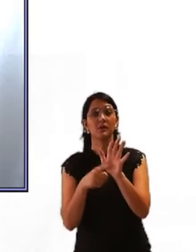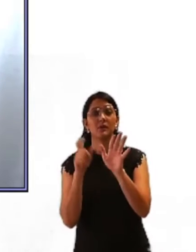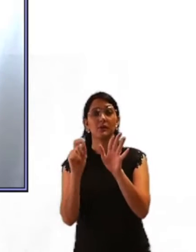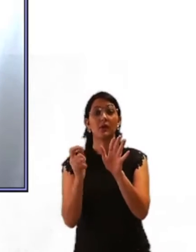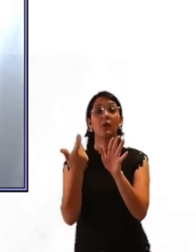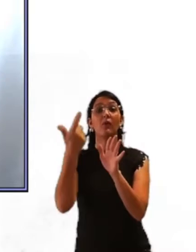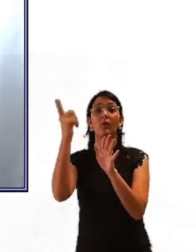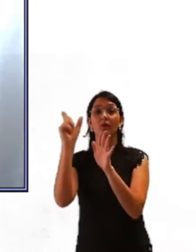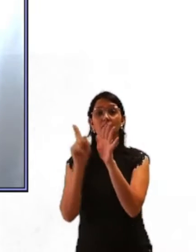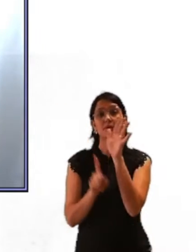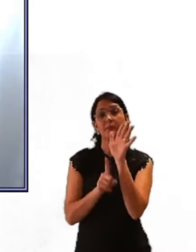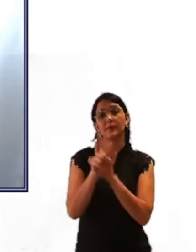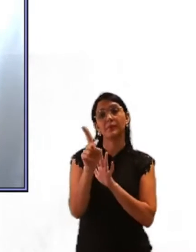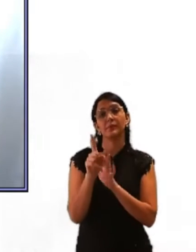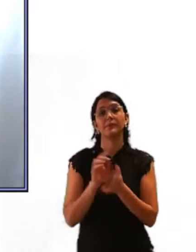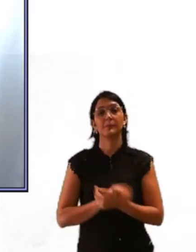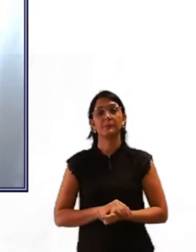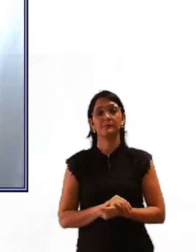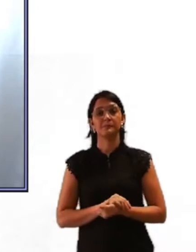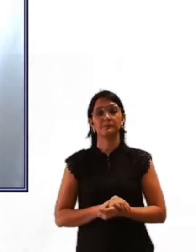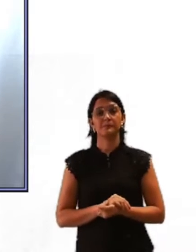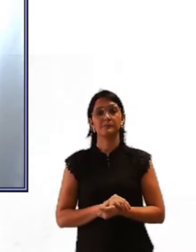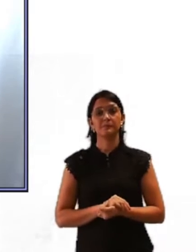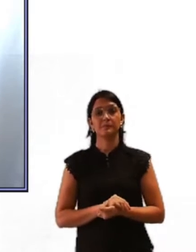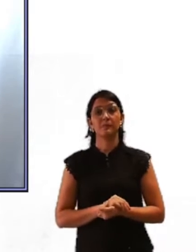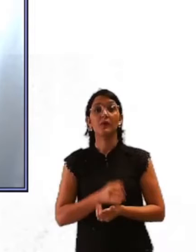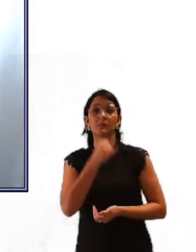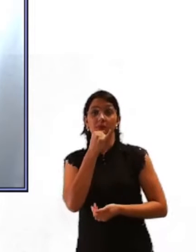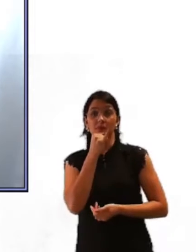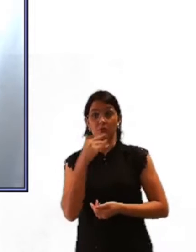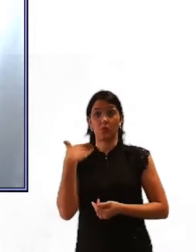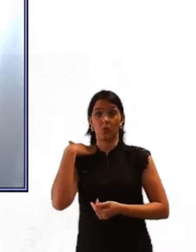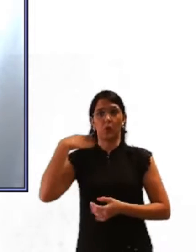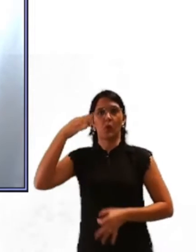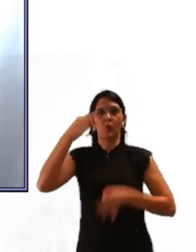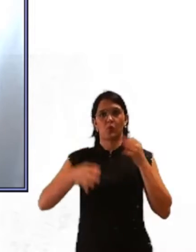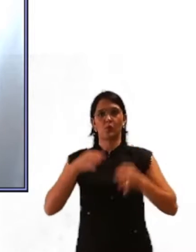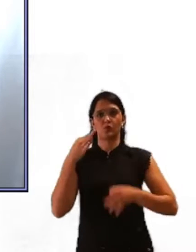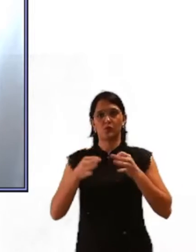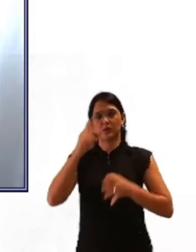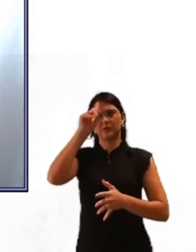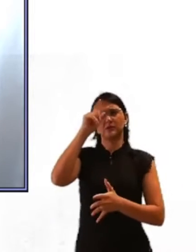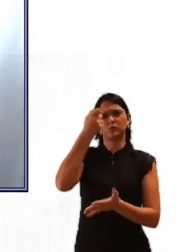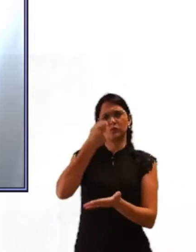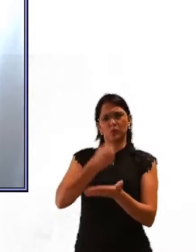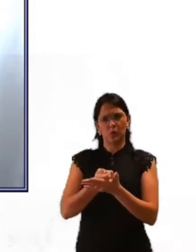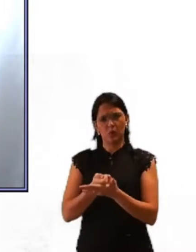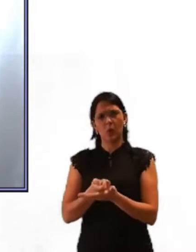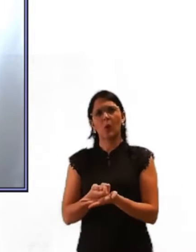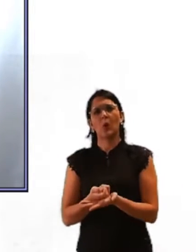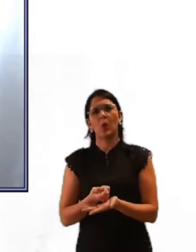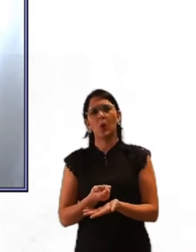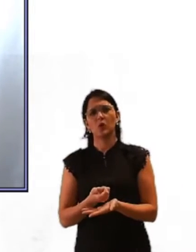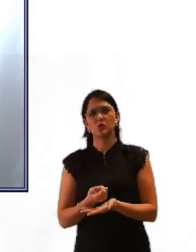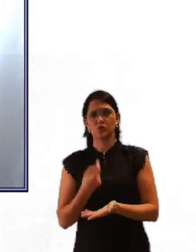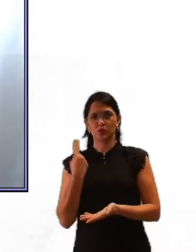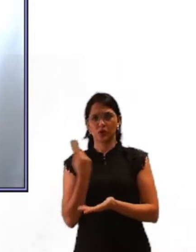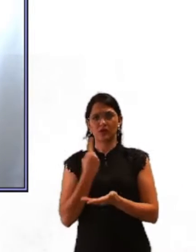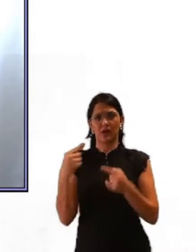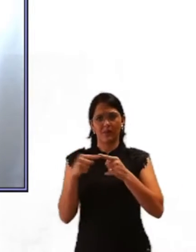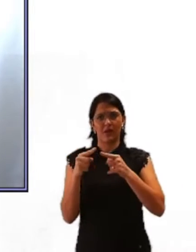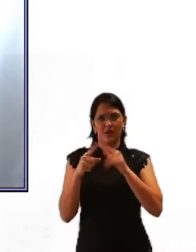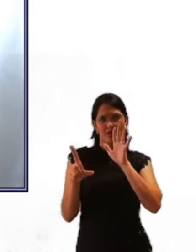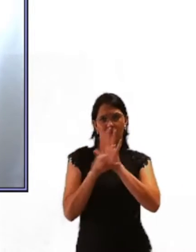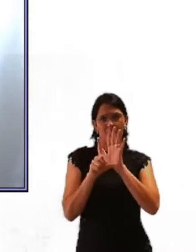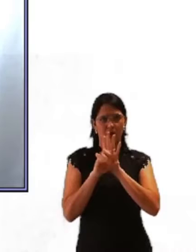uma outra pergunta, então. O juiz julga, ou o juiz decide, ou o juiz toma uma decisão somente com base